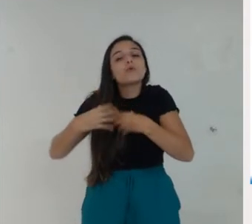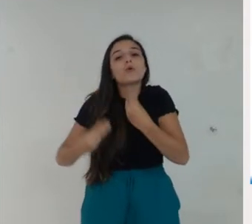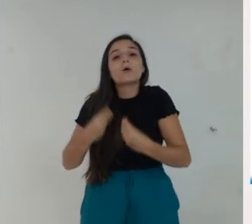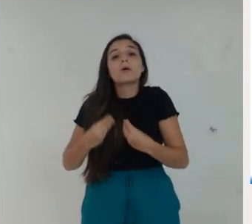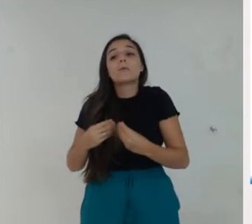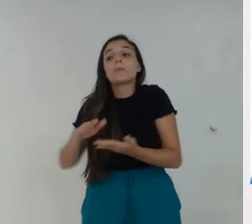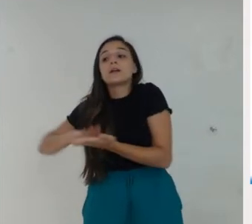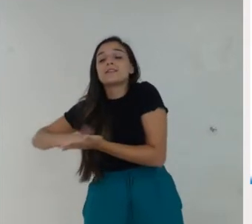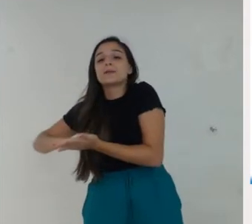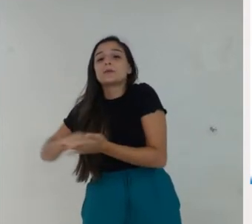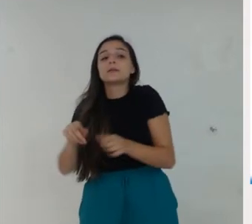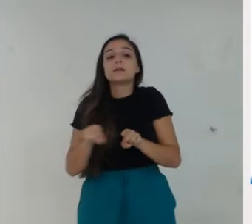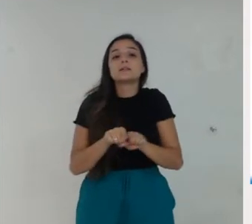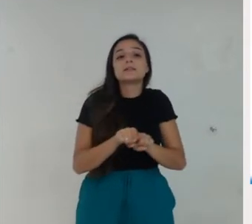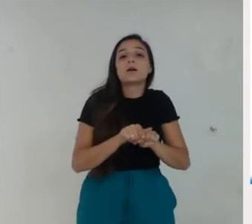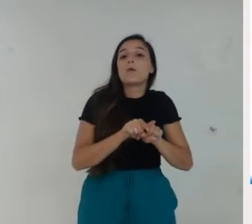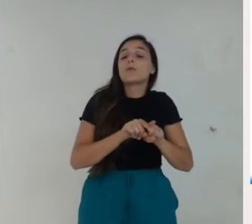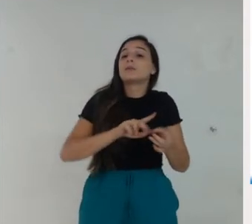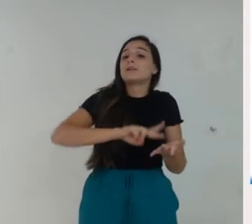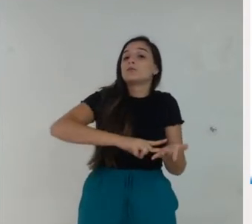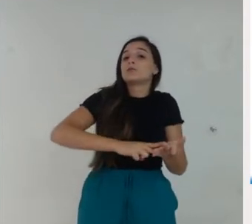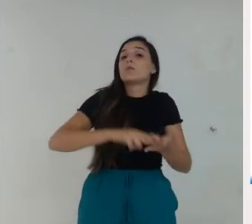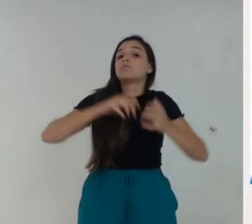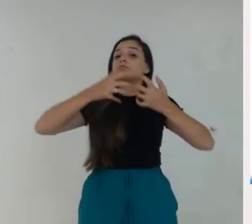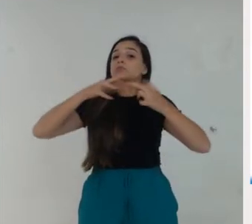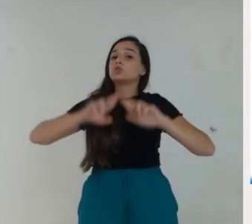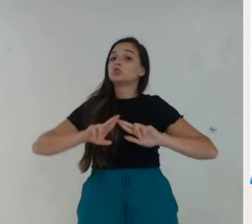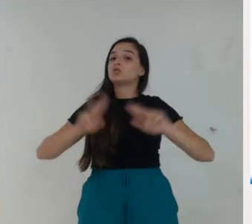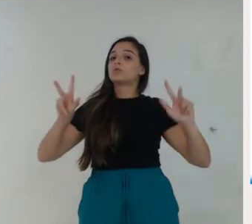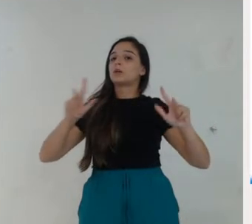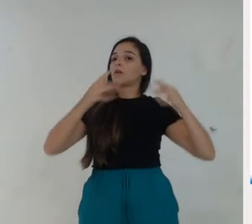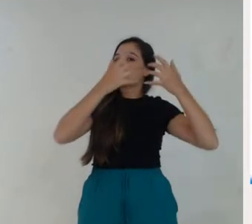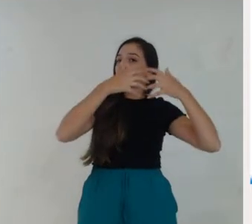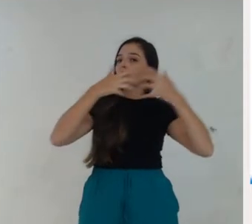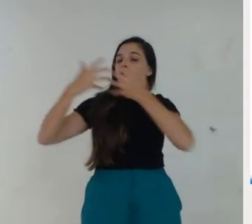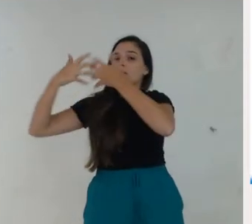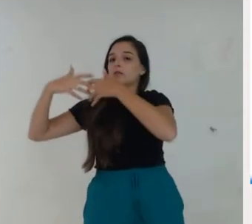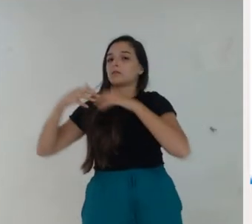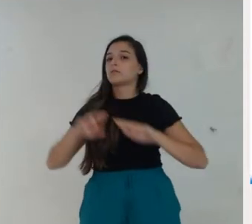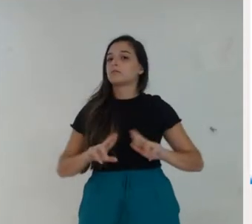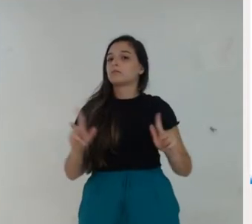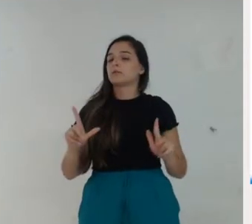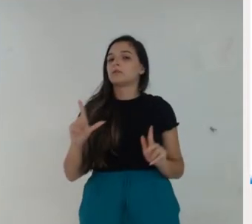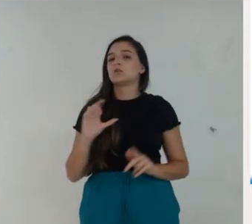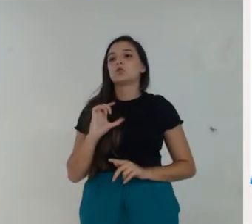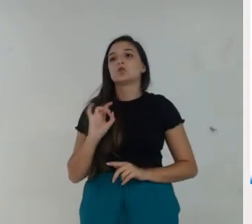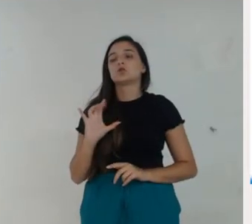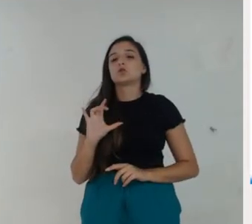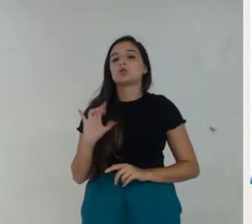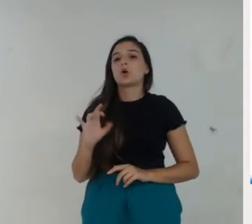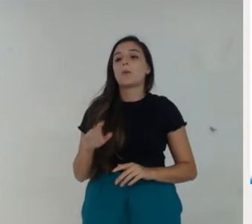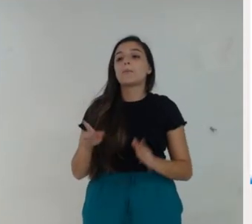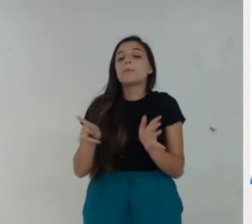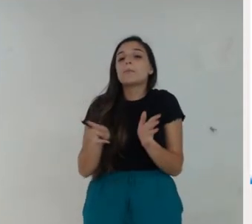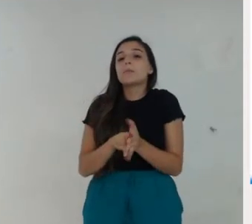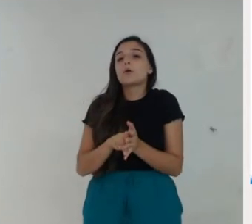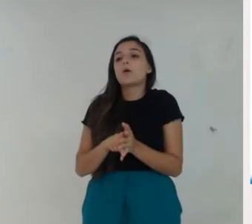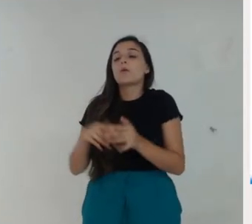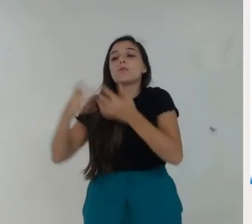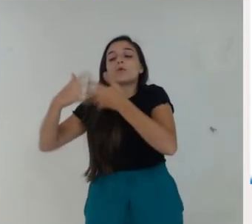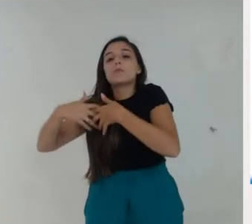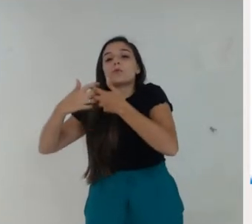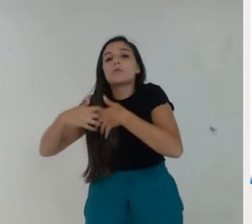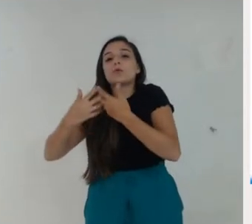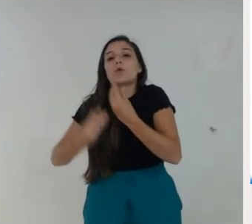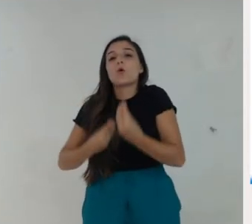processo interpretativo são distintos. Então, a gente não tem mais só evidências da operacionalização, do